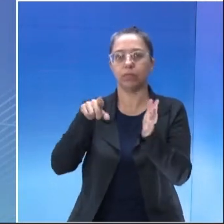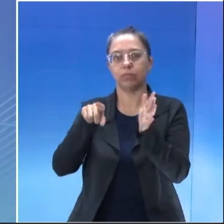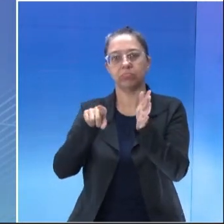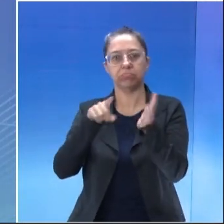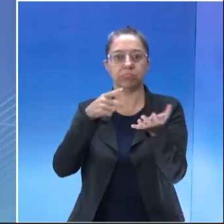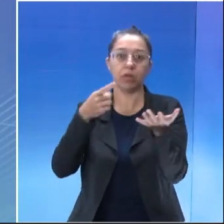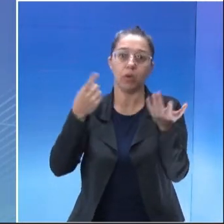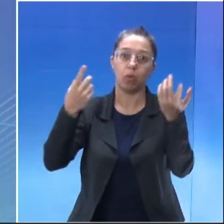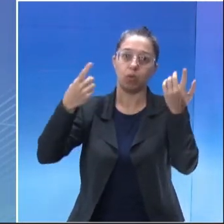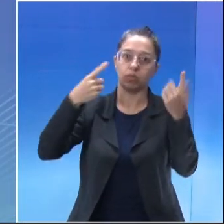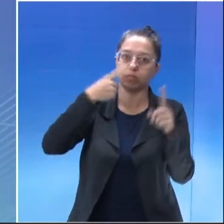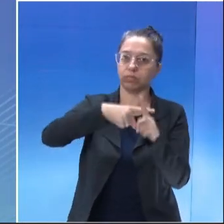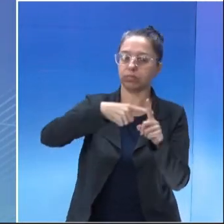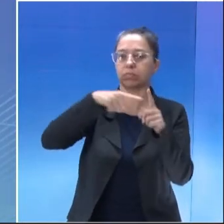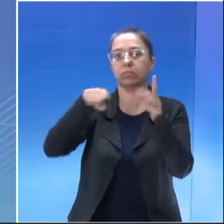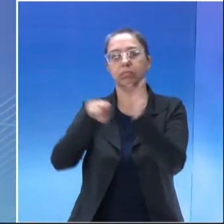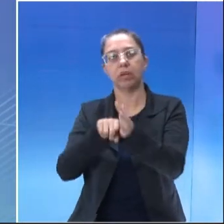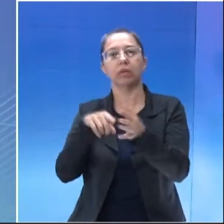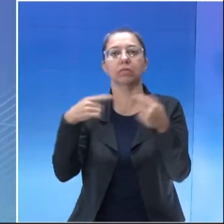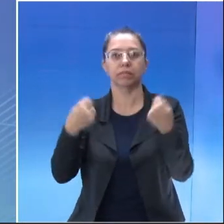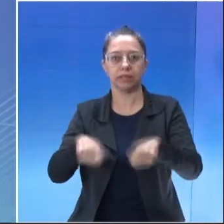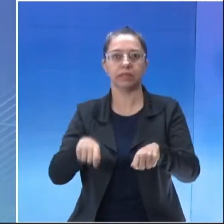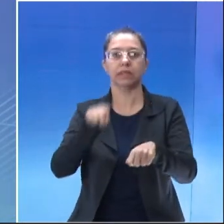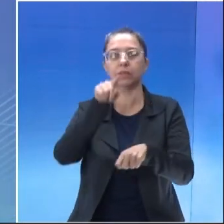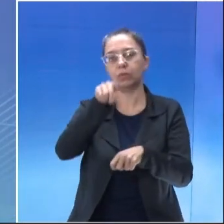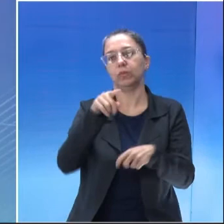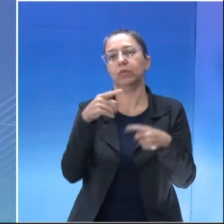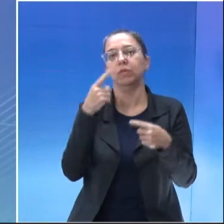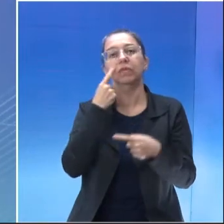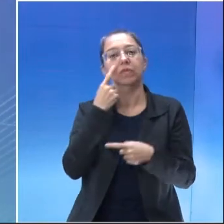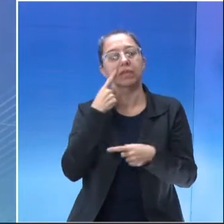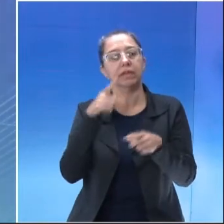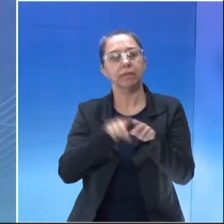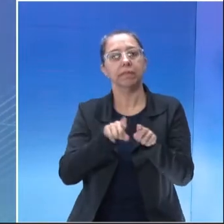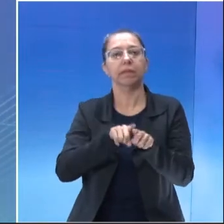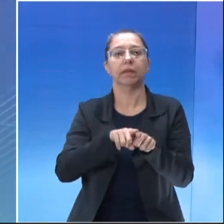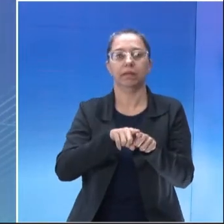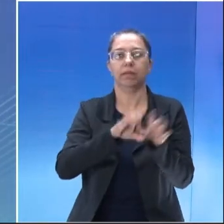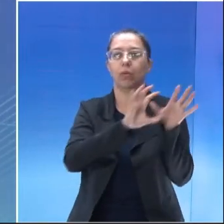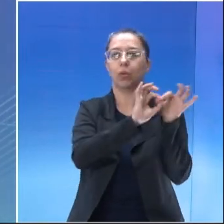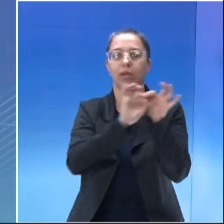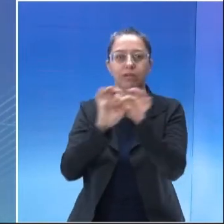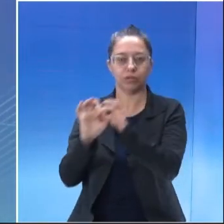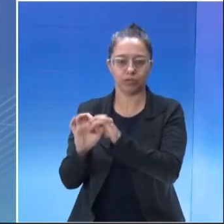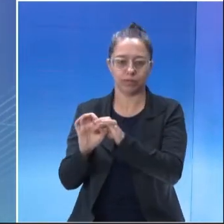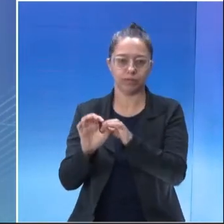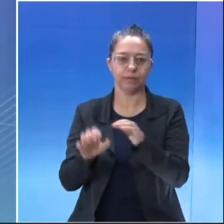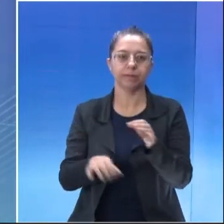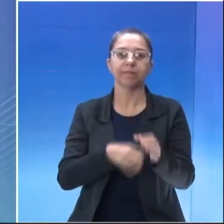ou contra, e nós temos também lá os conectivos, muito importante dar uma revisada. E a